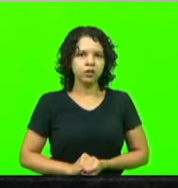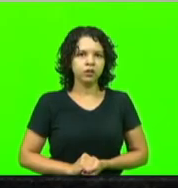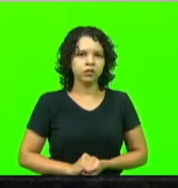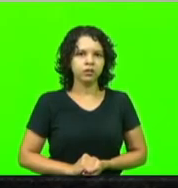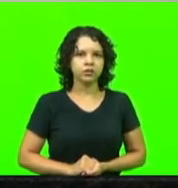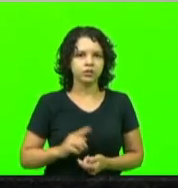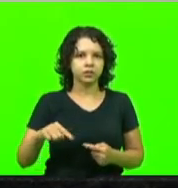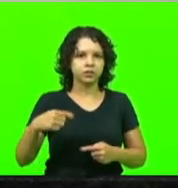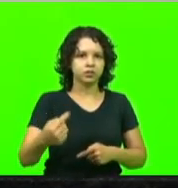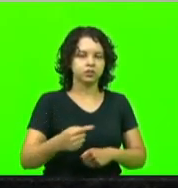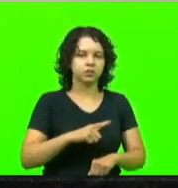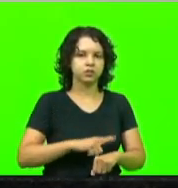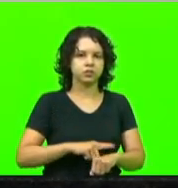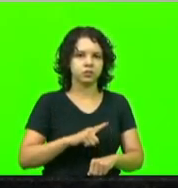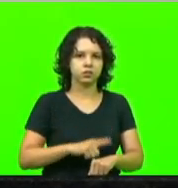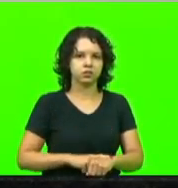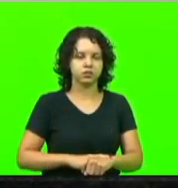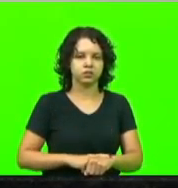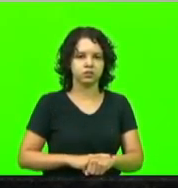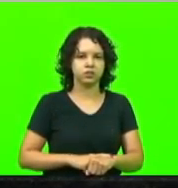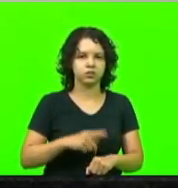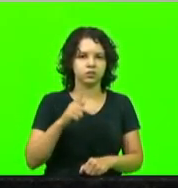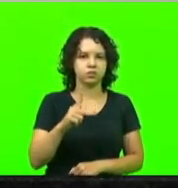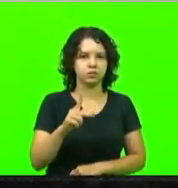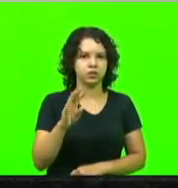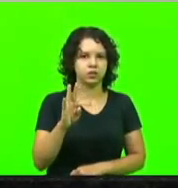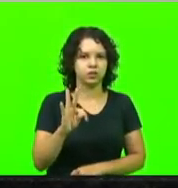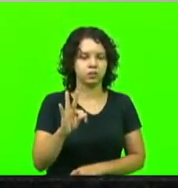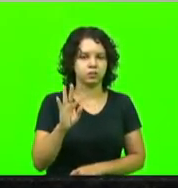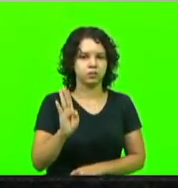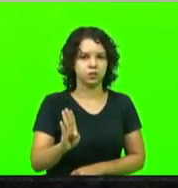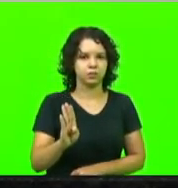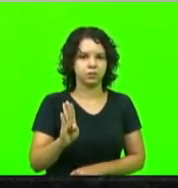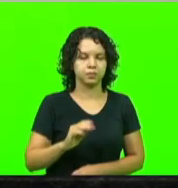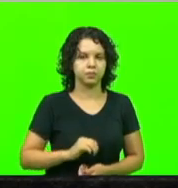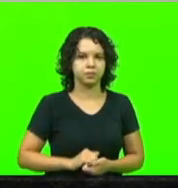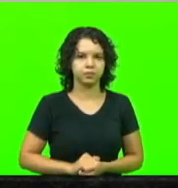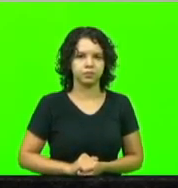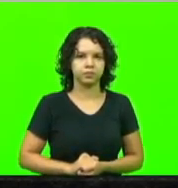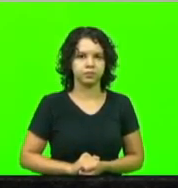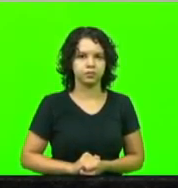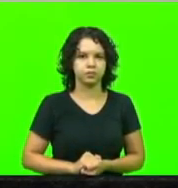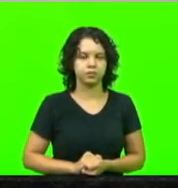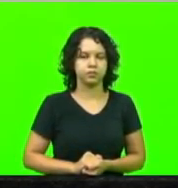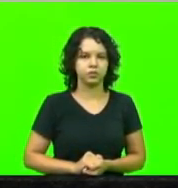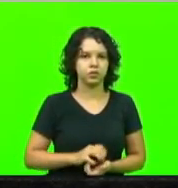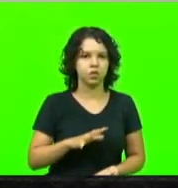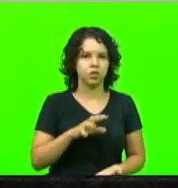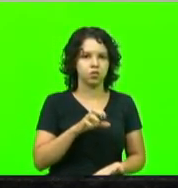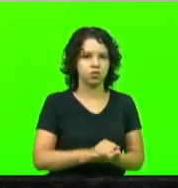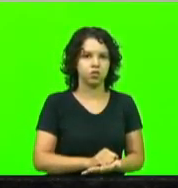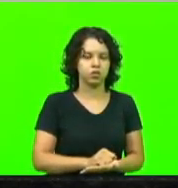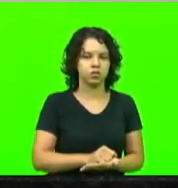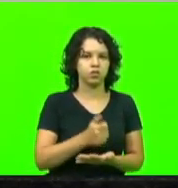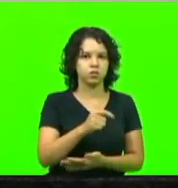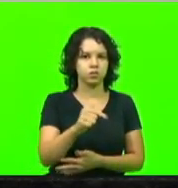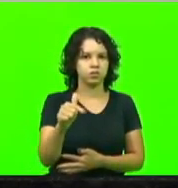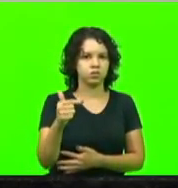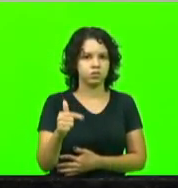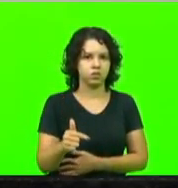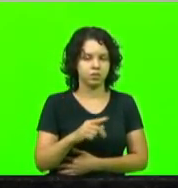Próximo orário pertence ao PTB. Não havendo oradores inscritos,